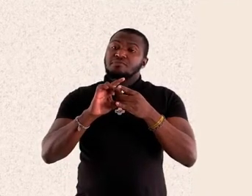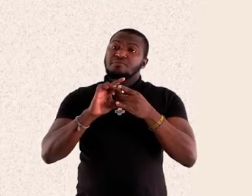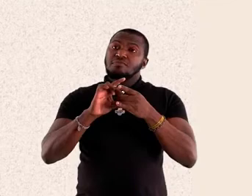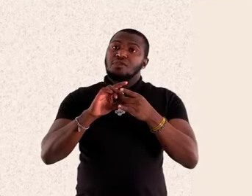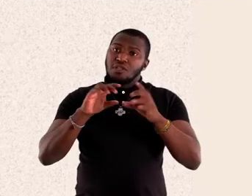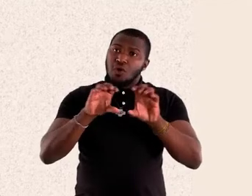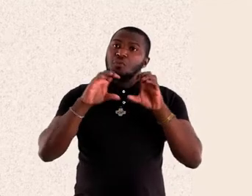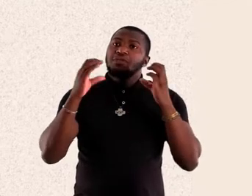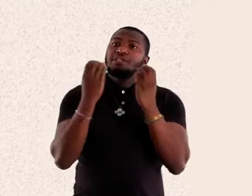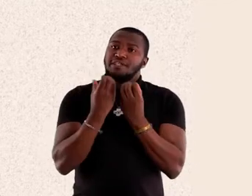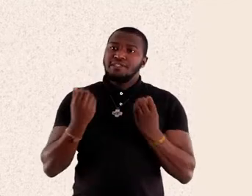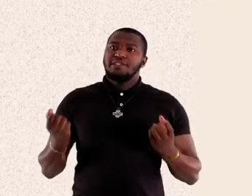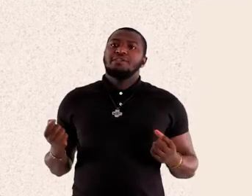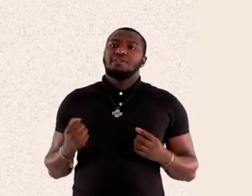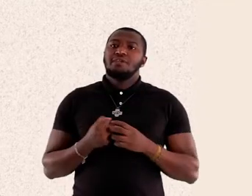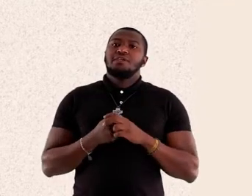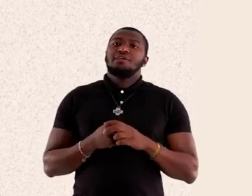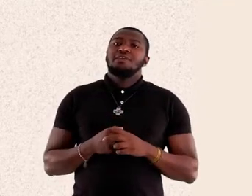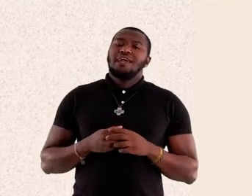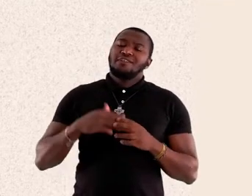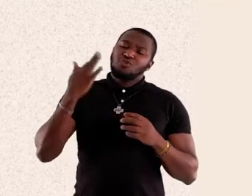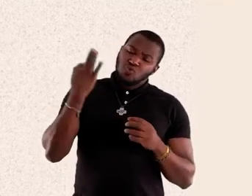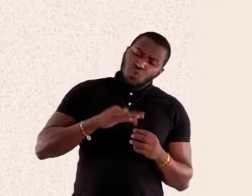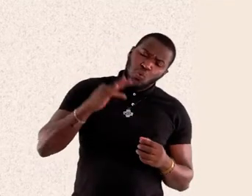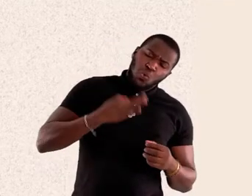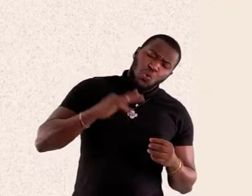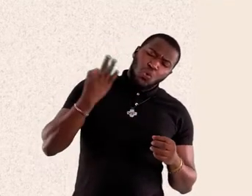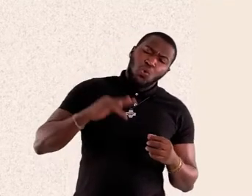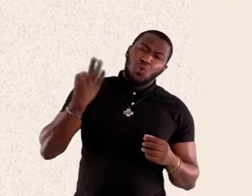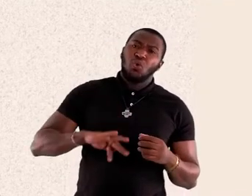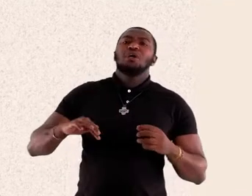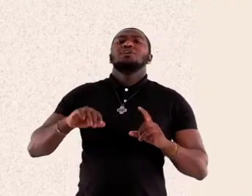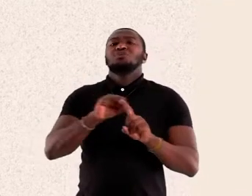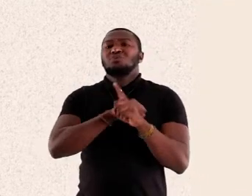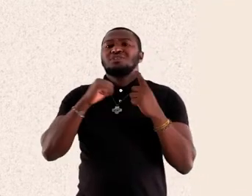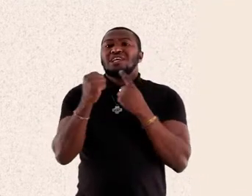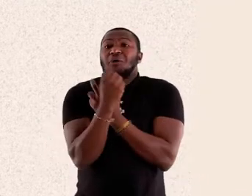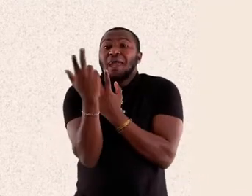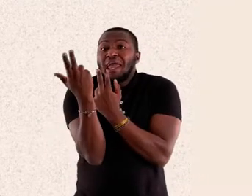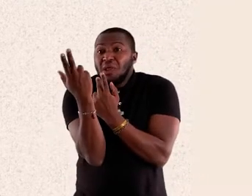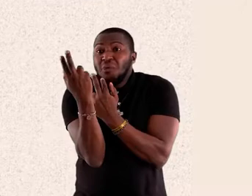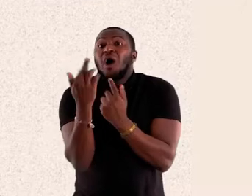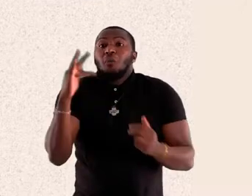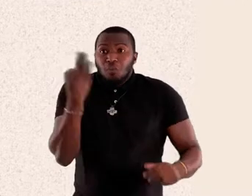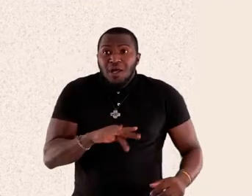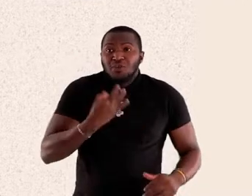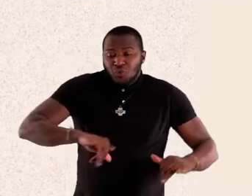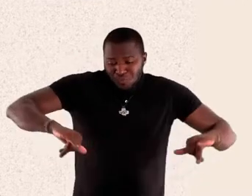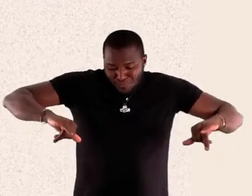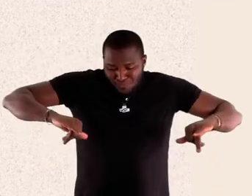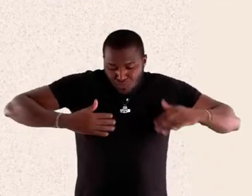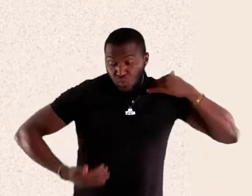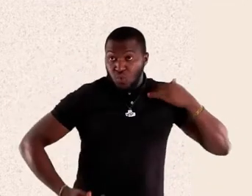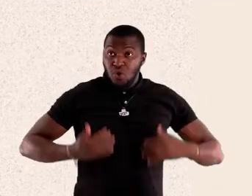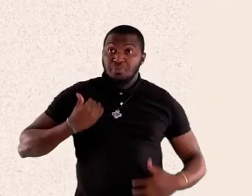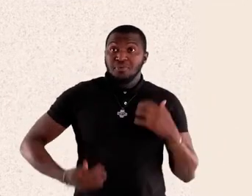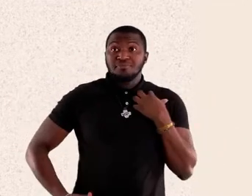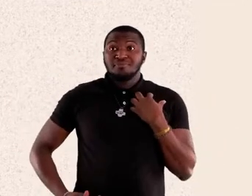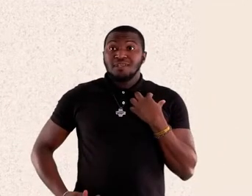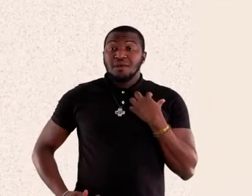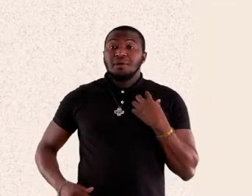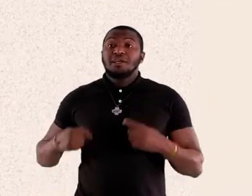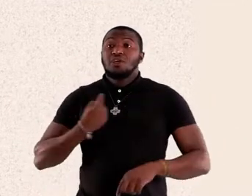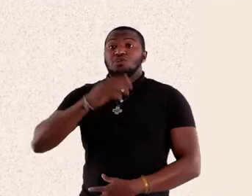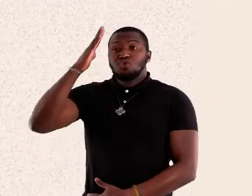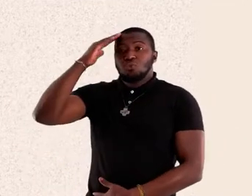cerebral a dor social foi associada a dor física e para que nós soubéssemos